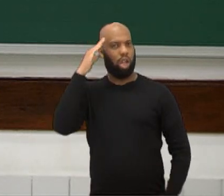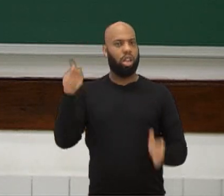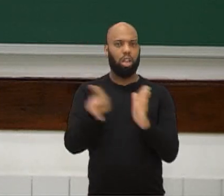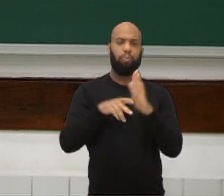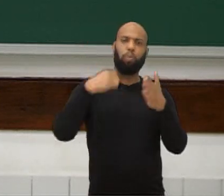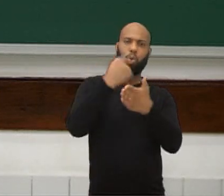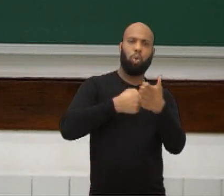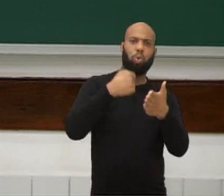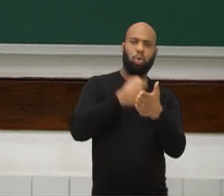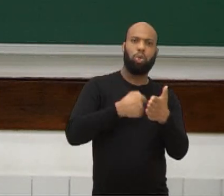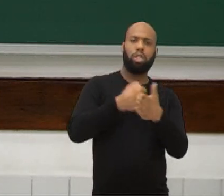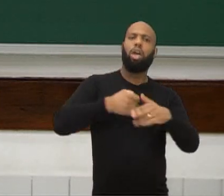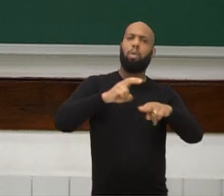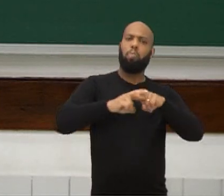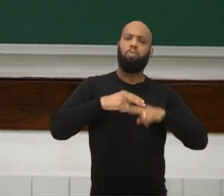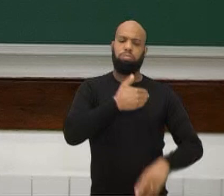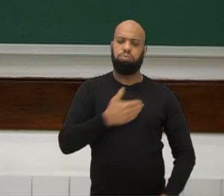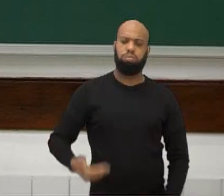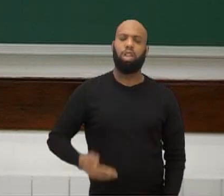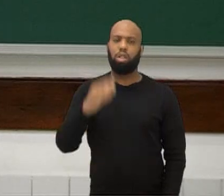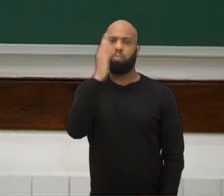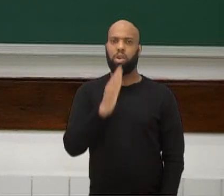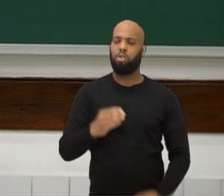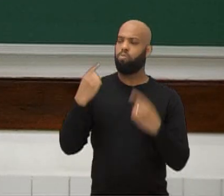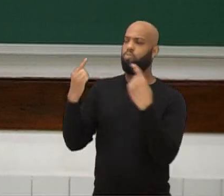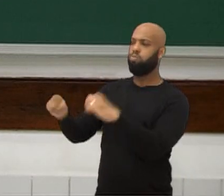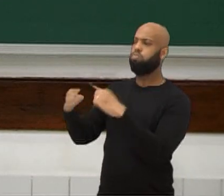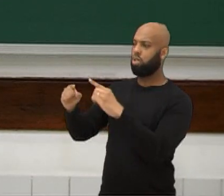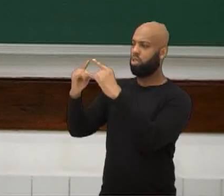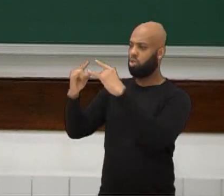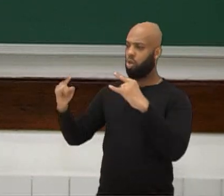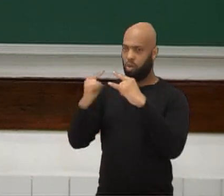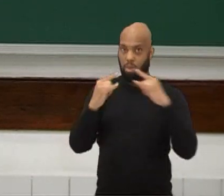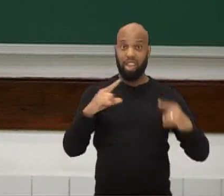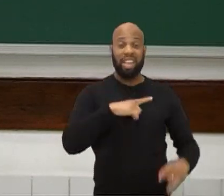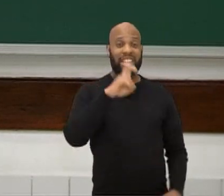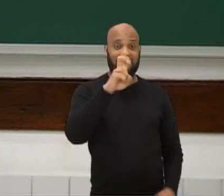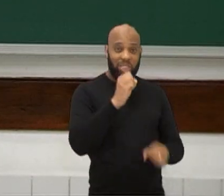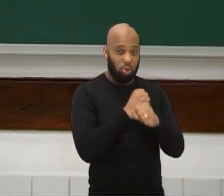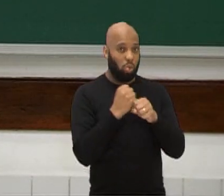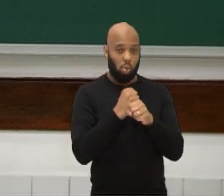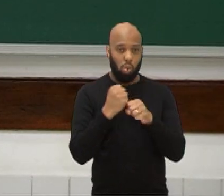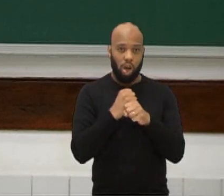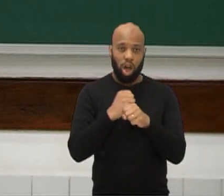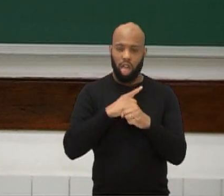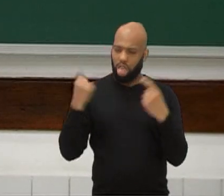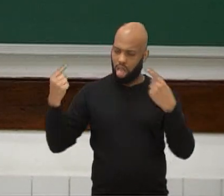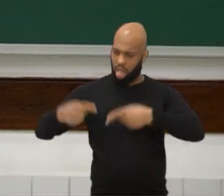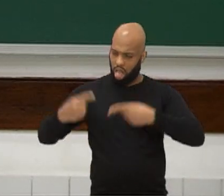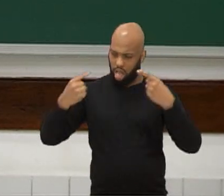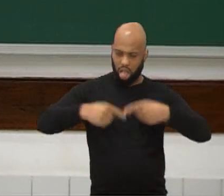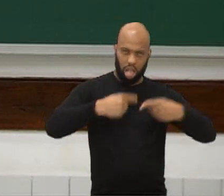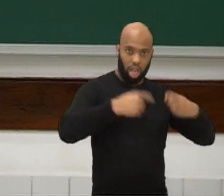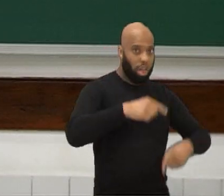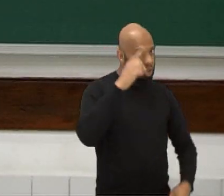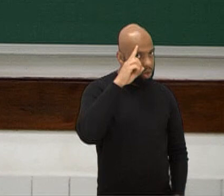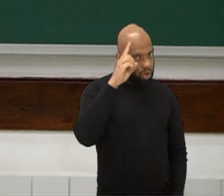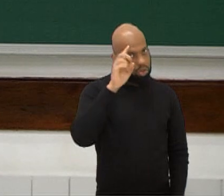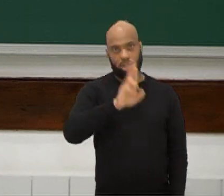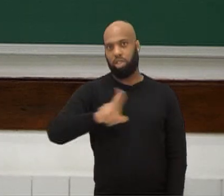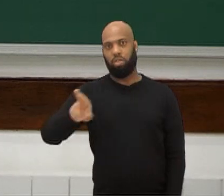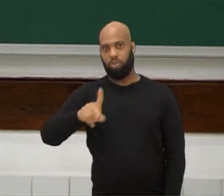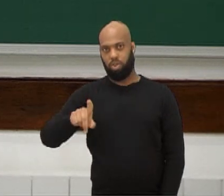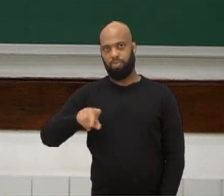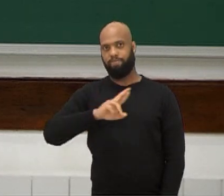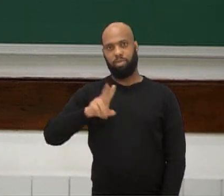governo brasileiro vão enfrentar os cabanos. Gente, 5 anos de disputas. Claro que não teve batalhas todos os